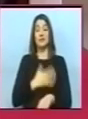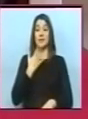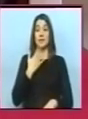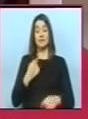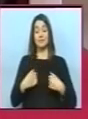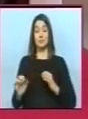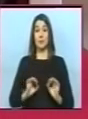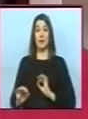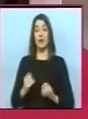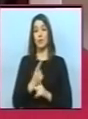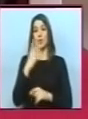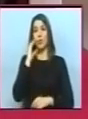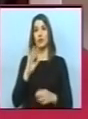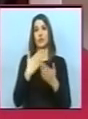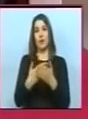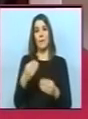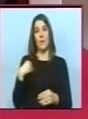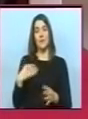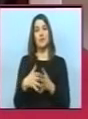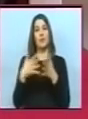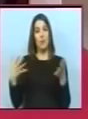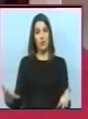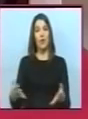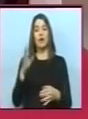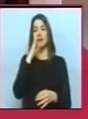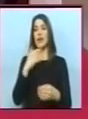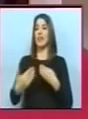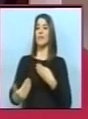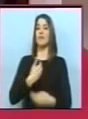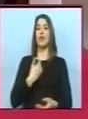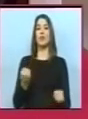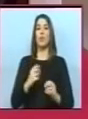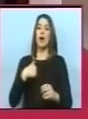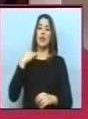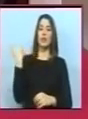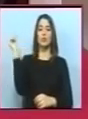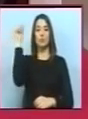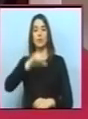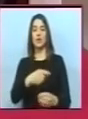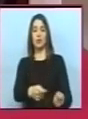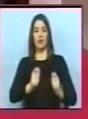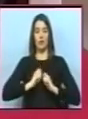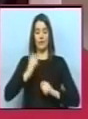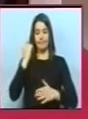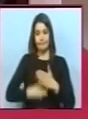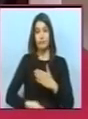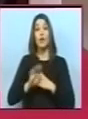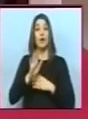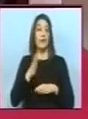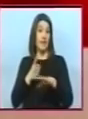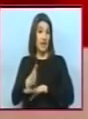que eu acho que traz maior preocupação no caso dos herdeiros não serem os tais diretos. Sendo os diretos, para já não há tributação e, portanto, isso